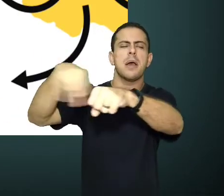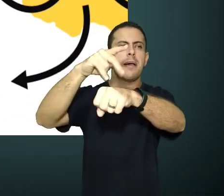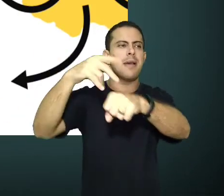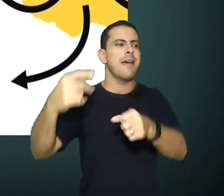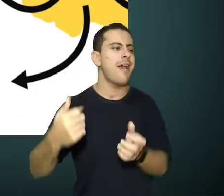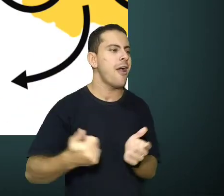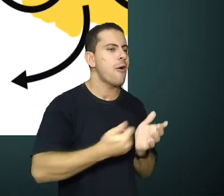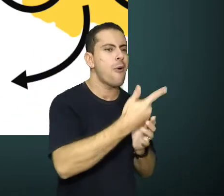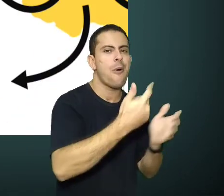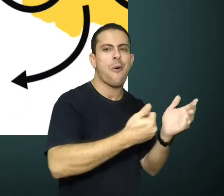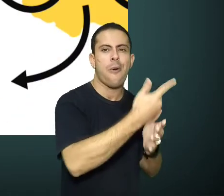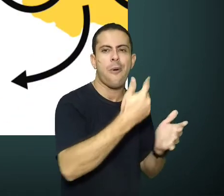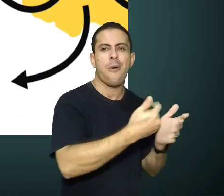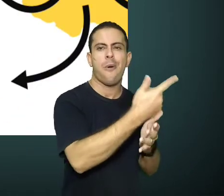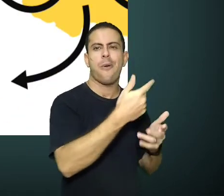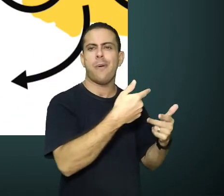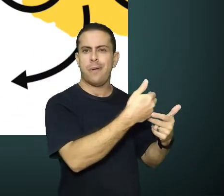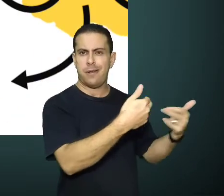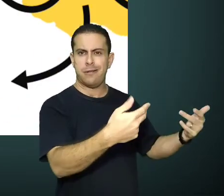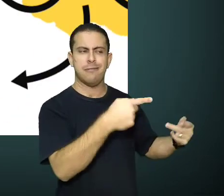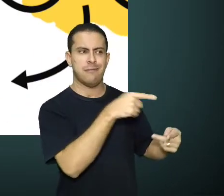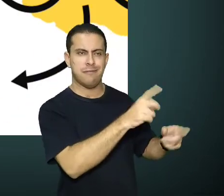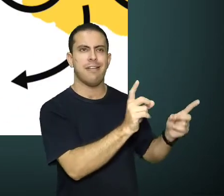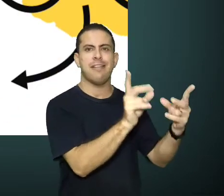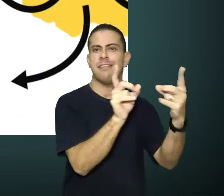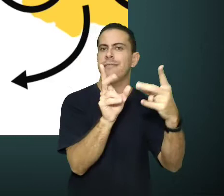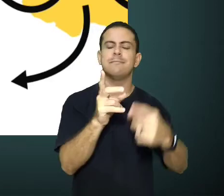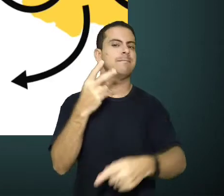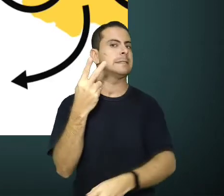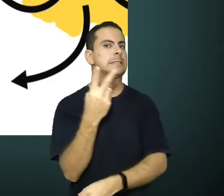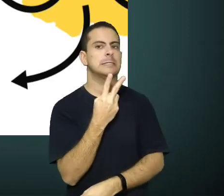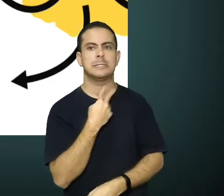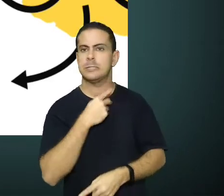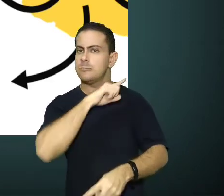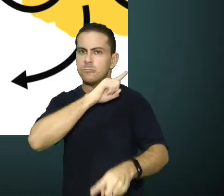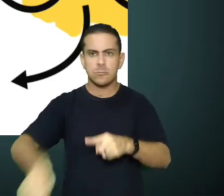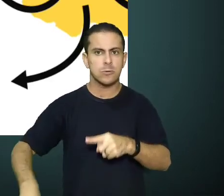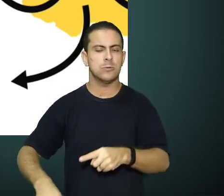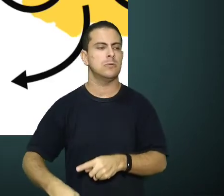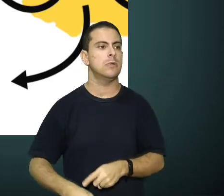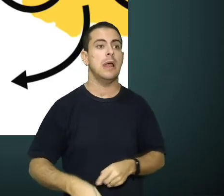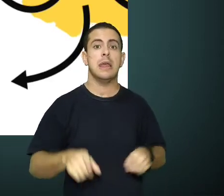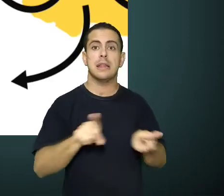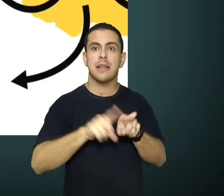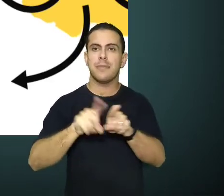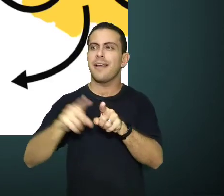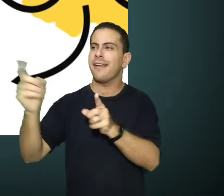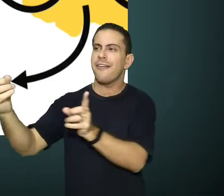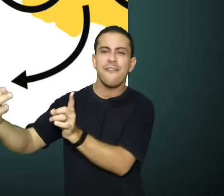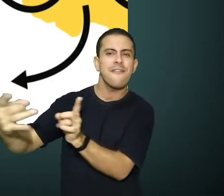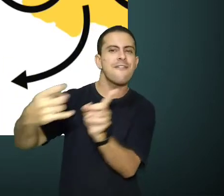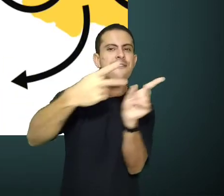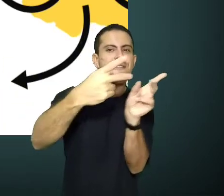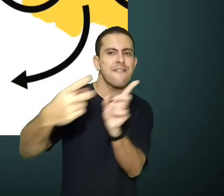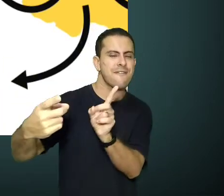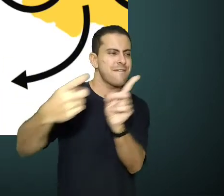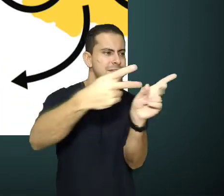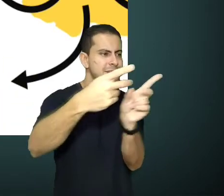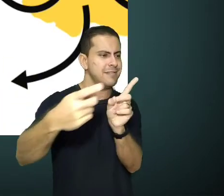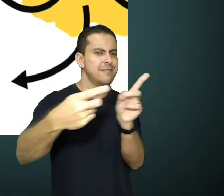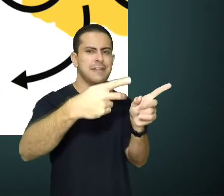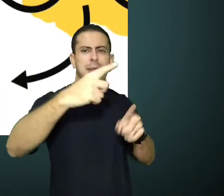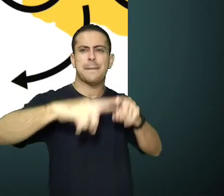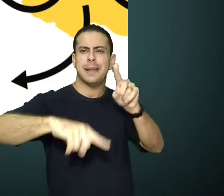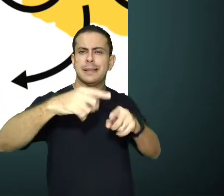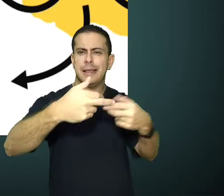Nação nenhuma podia comprar mercadorias industrializadas dos ingleses. E, ao mesmo tempo, ninguém podia enviar matéria-prima